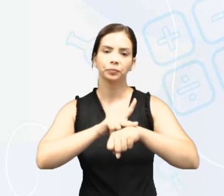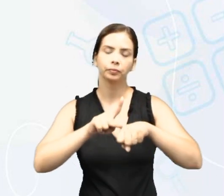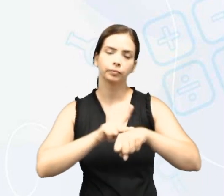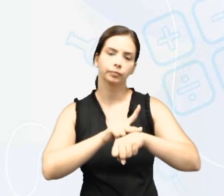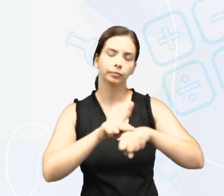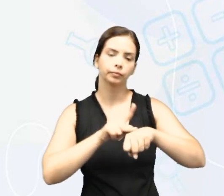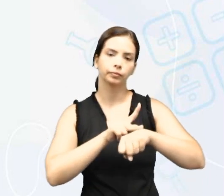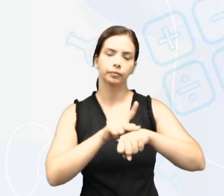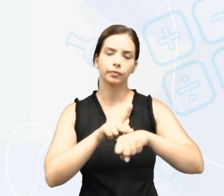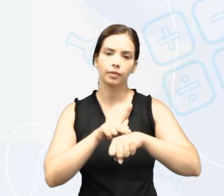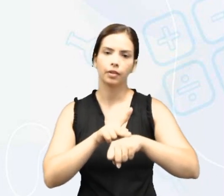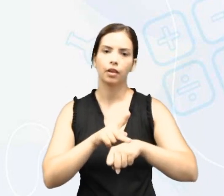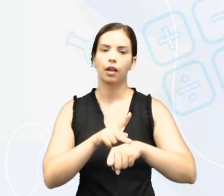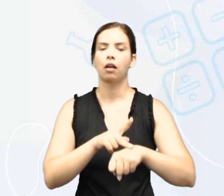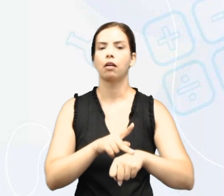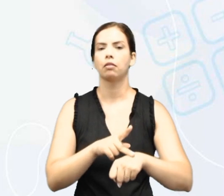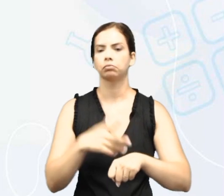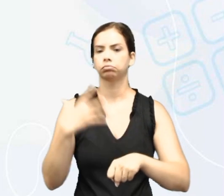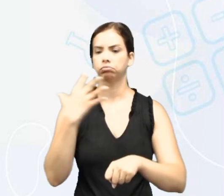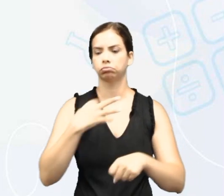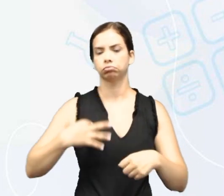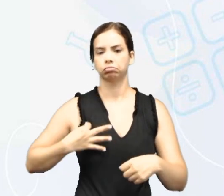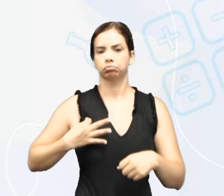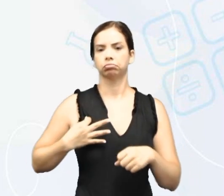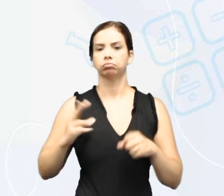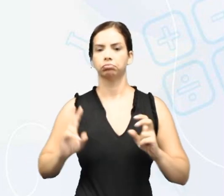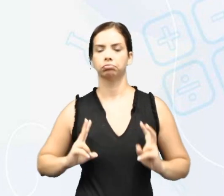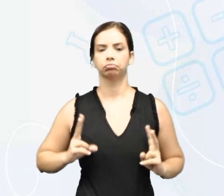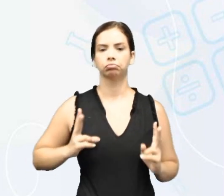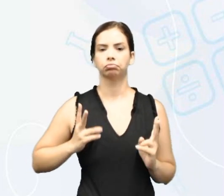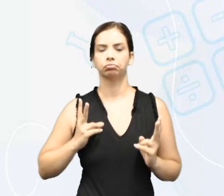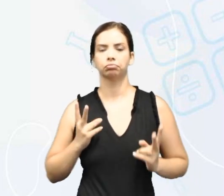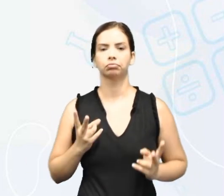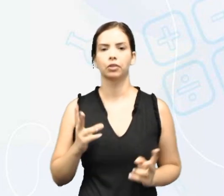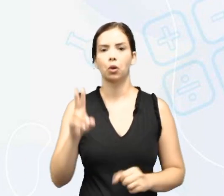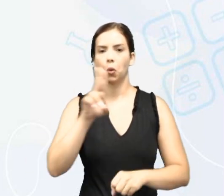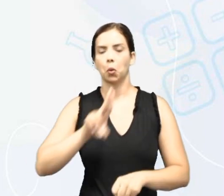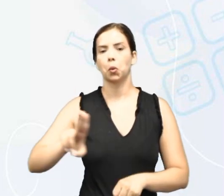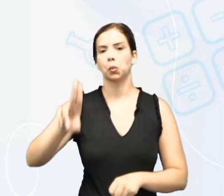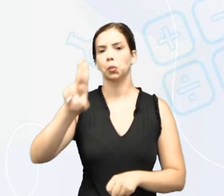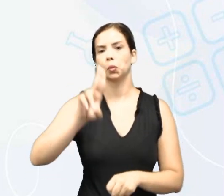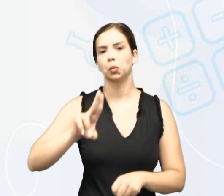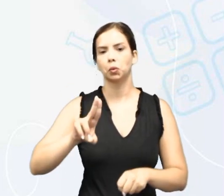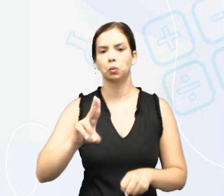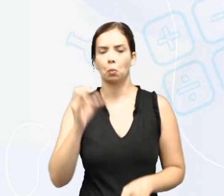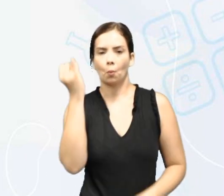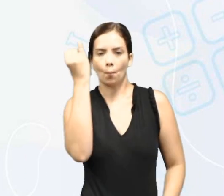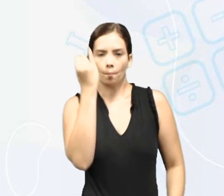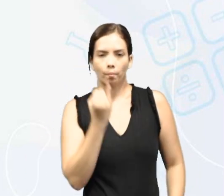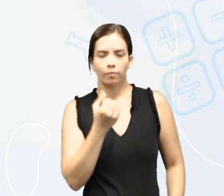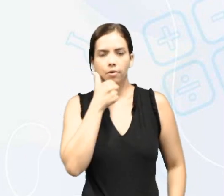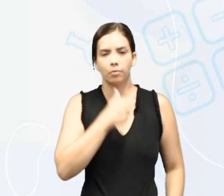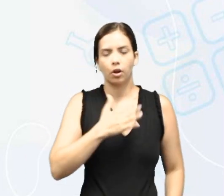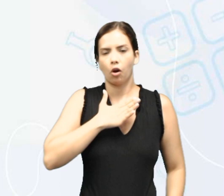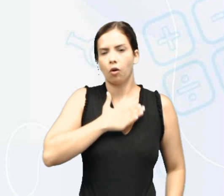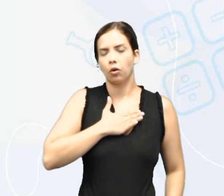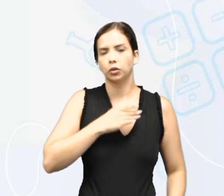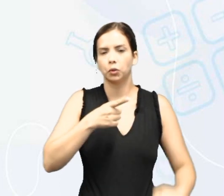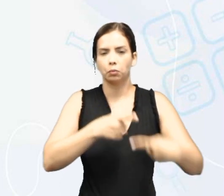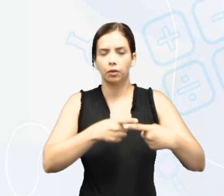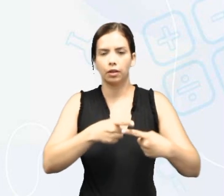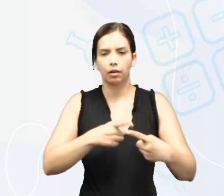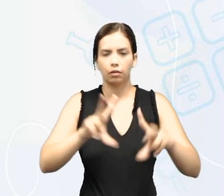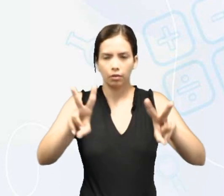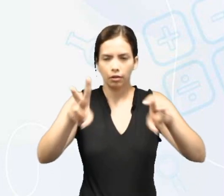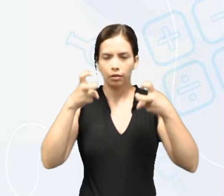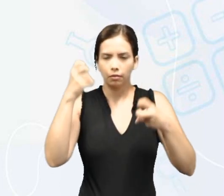porque, né, é uma cor mais elegante. Para algumas mulheres também gostam de usar preto, que diz que é uma cor que emagrece, né, enfim. Mas também